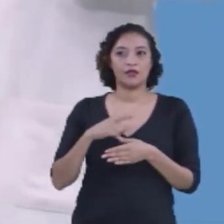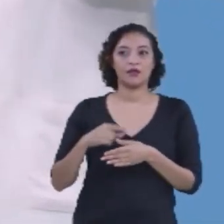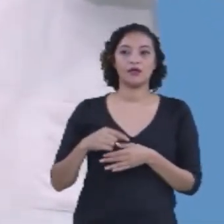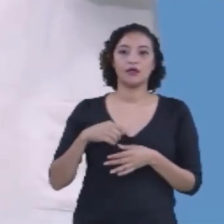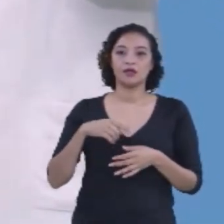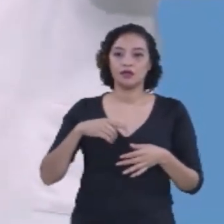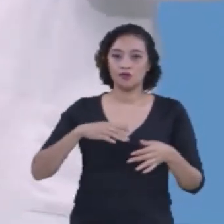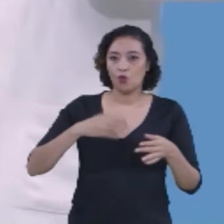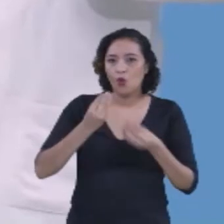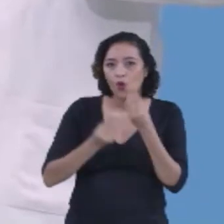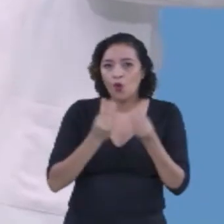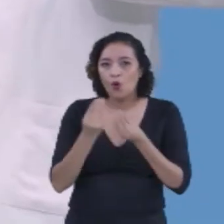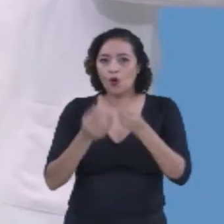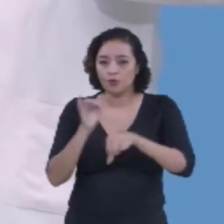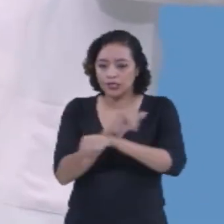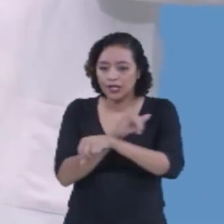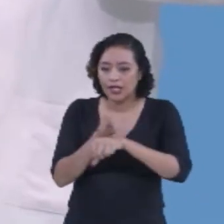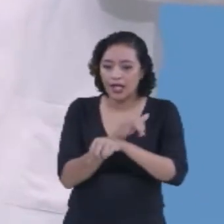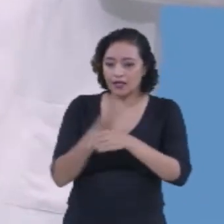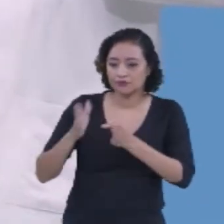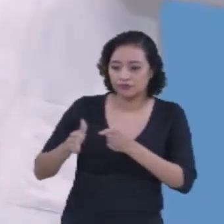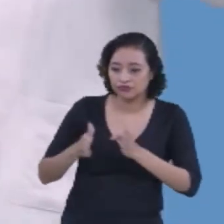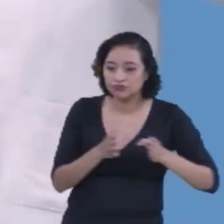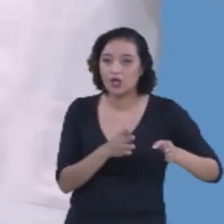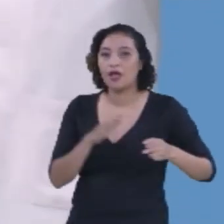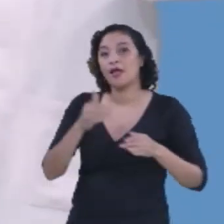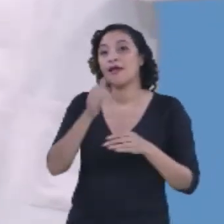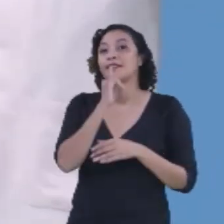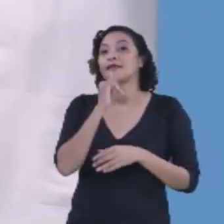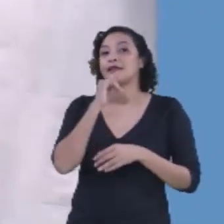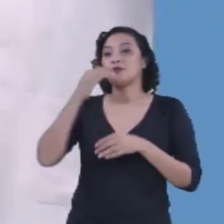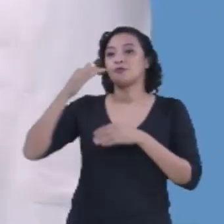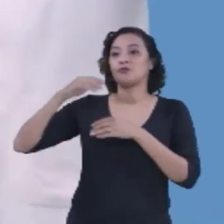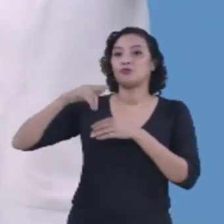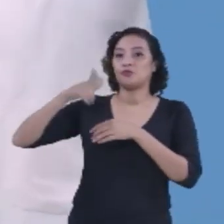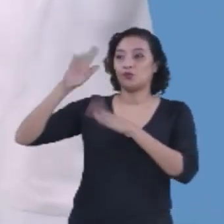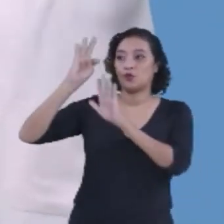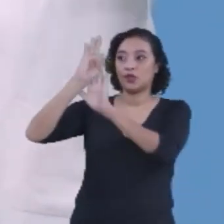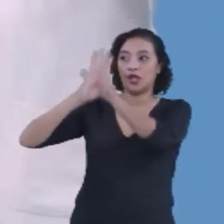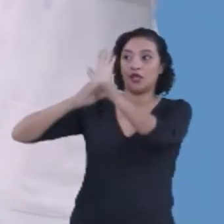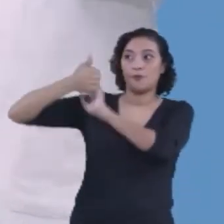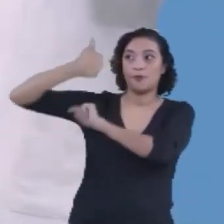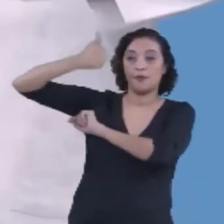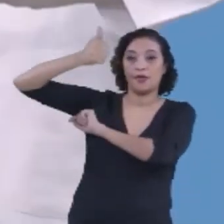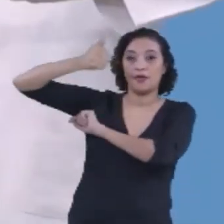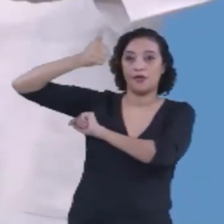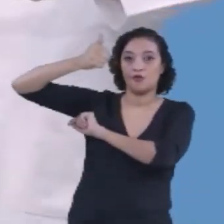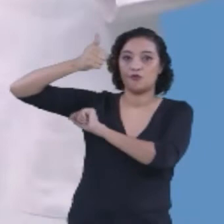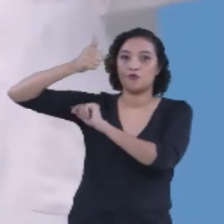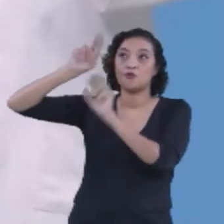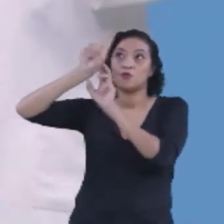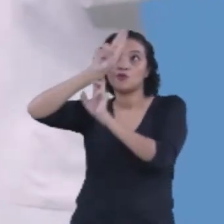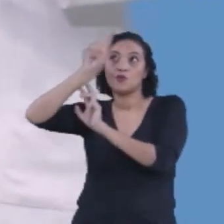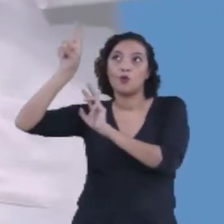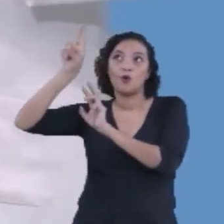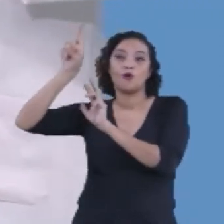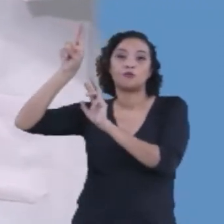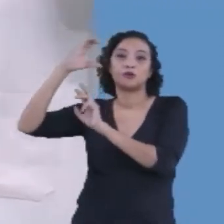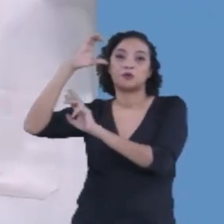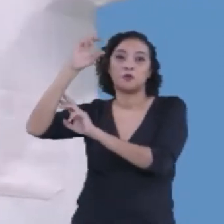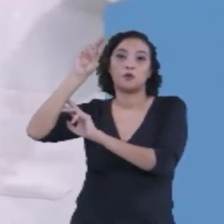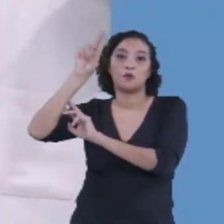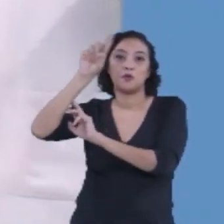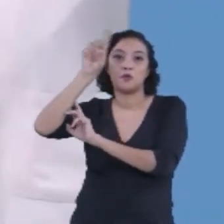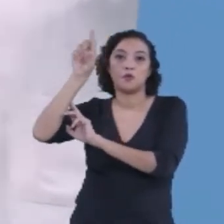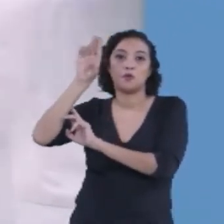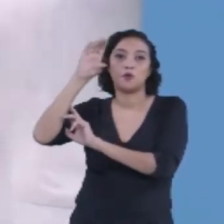o processo, né? O primeiro item, no caso aqui, o título diz qual comida será produzida, o cuscuz. Aí nós temos